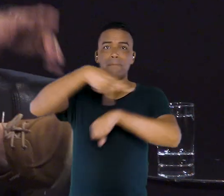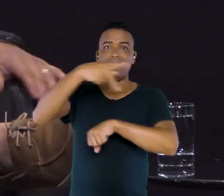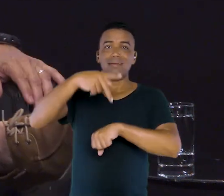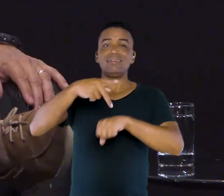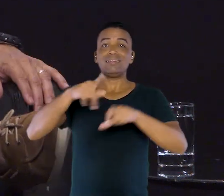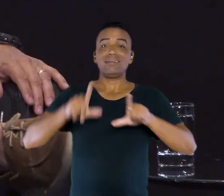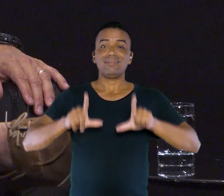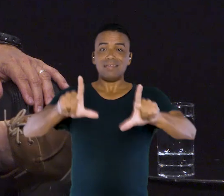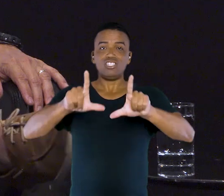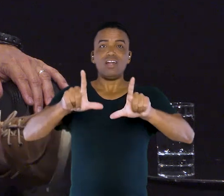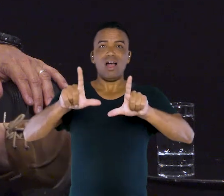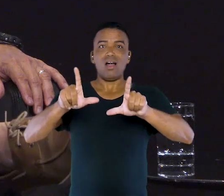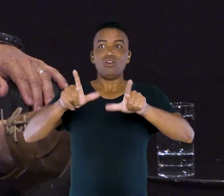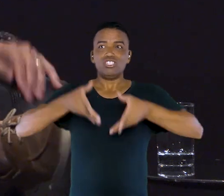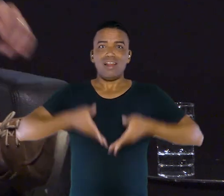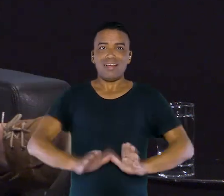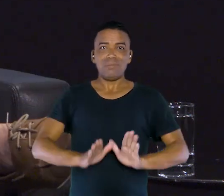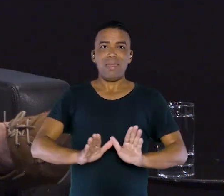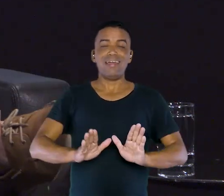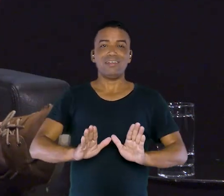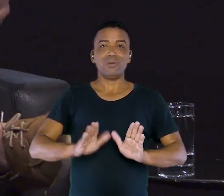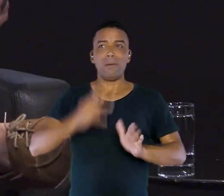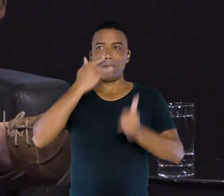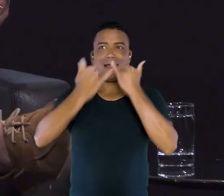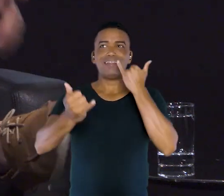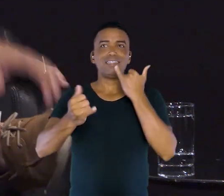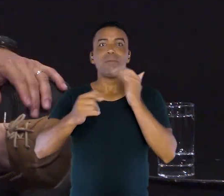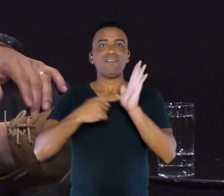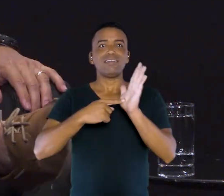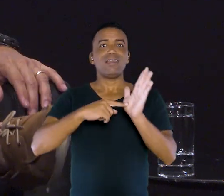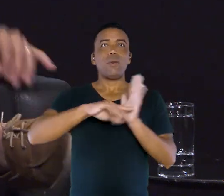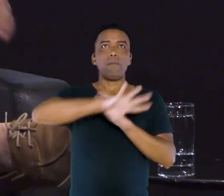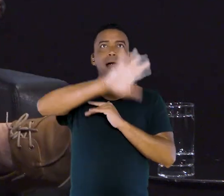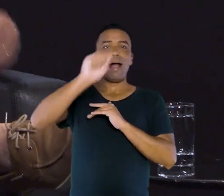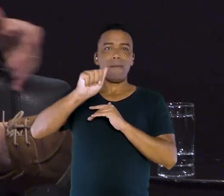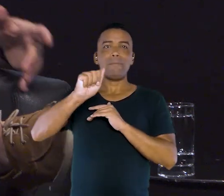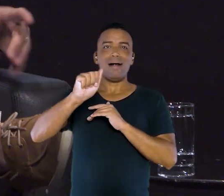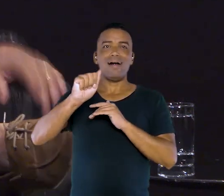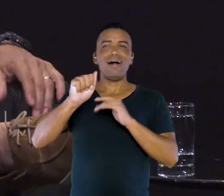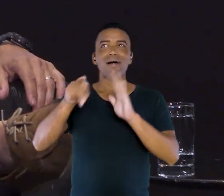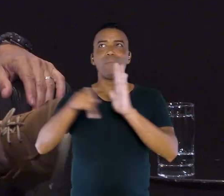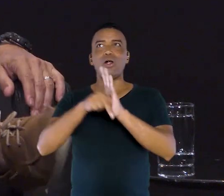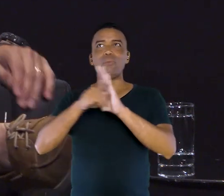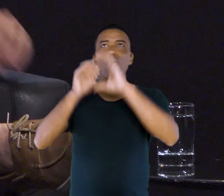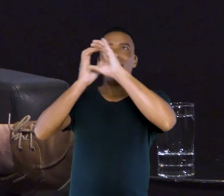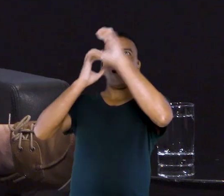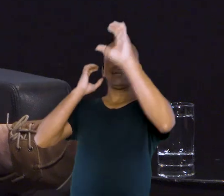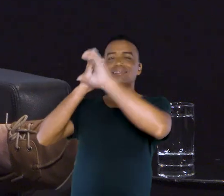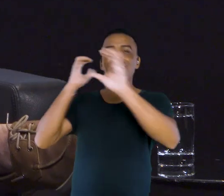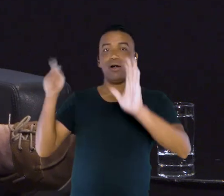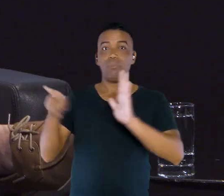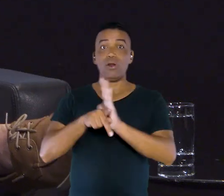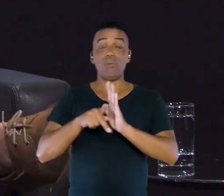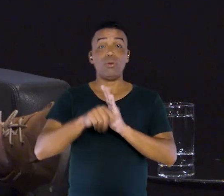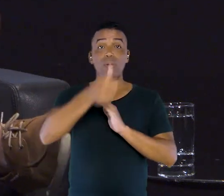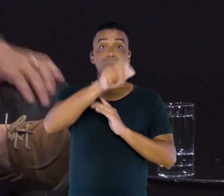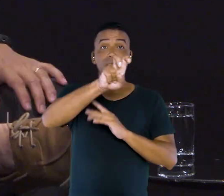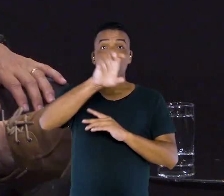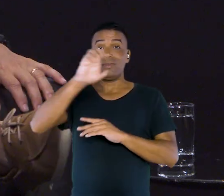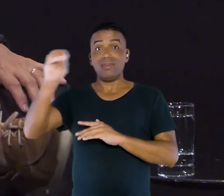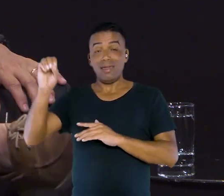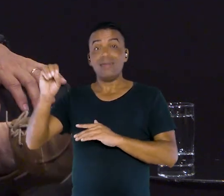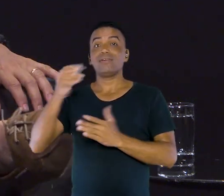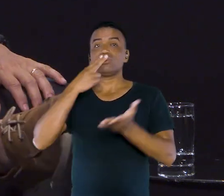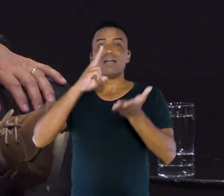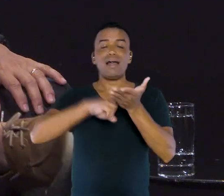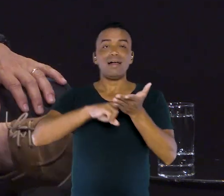tem uma certidão de nascimento e dá para fazer até um mapa astral do Brasil, né, porque 22 de abril de 1500, a certidão de nascimento é a carta